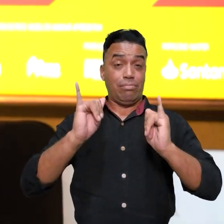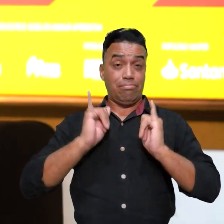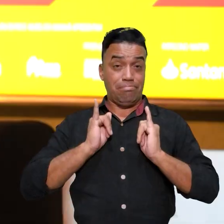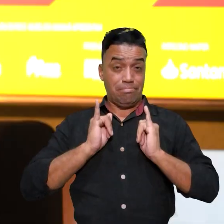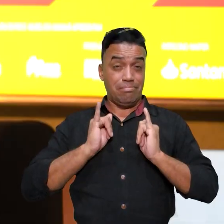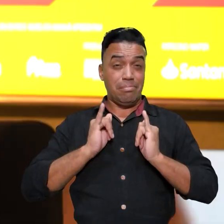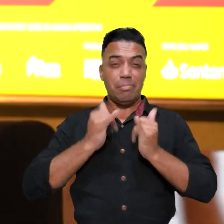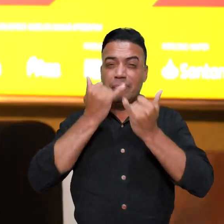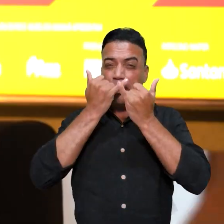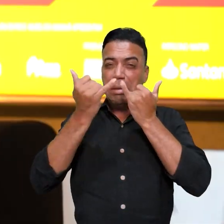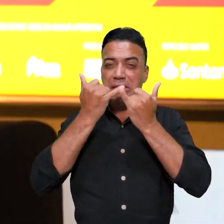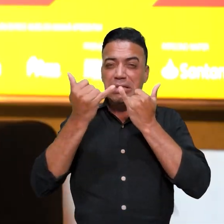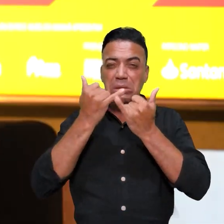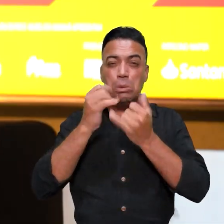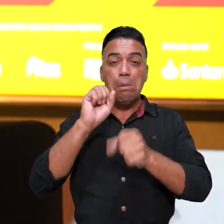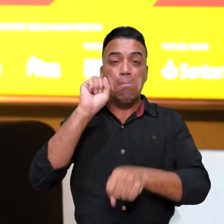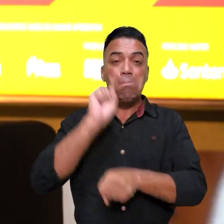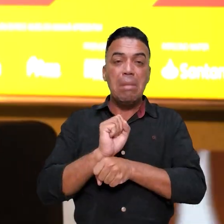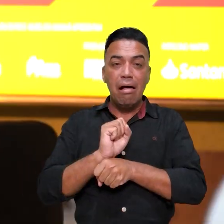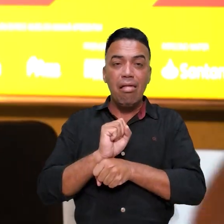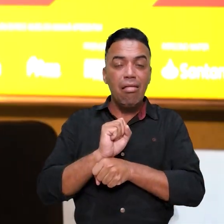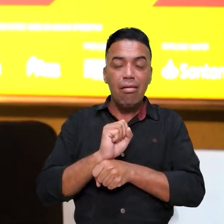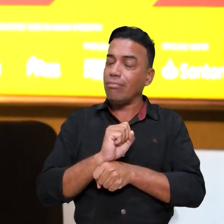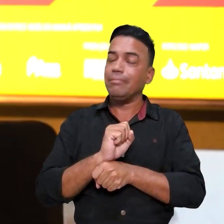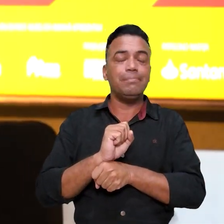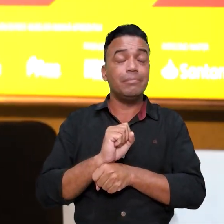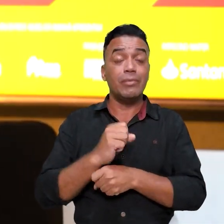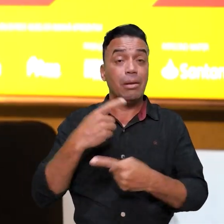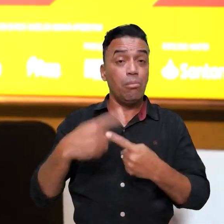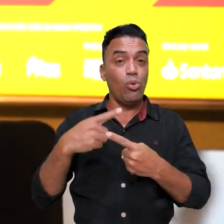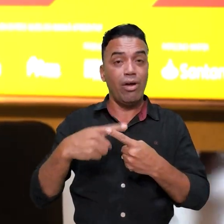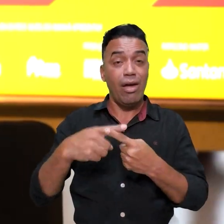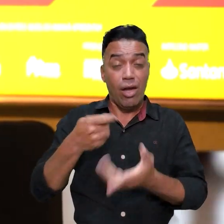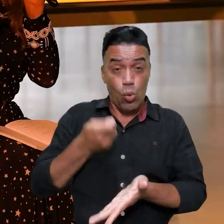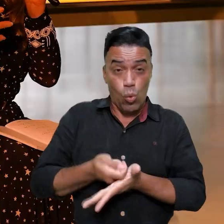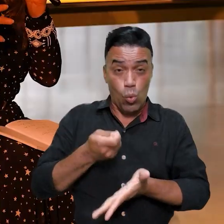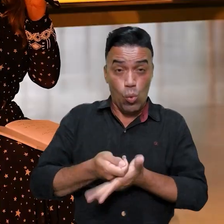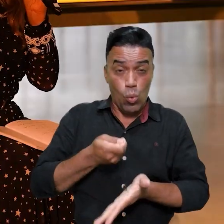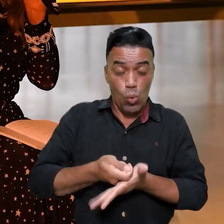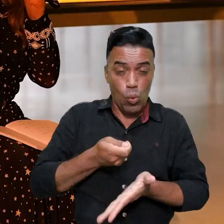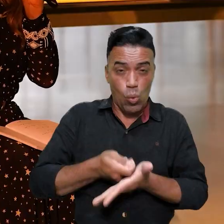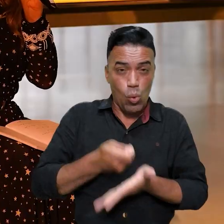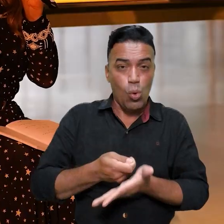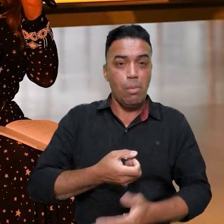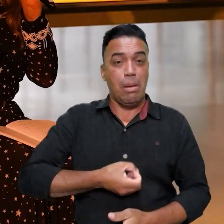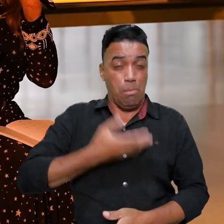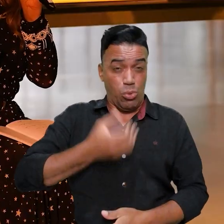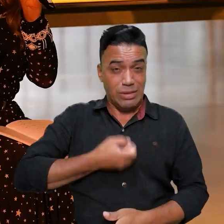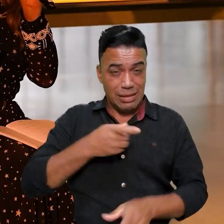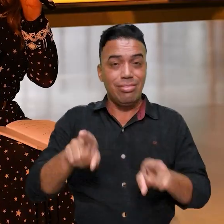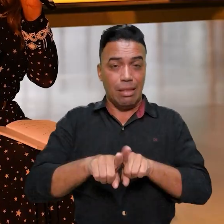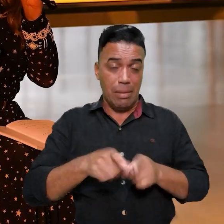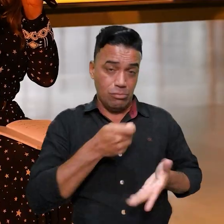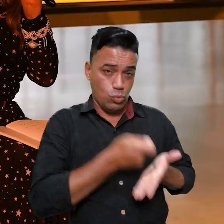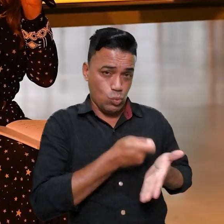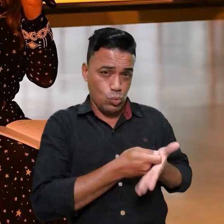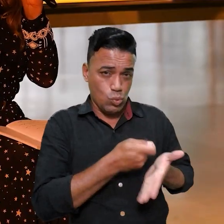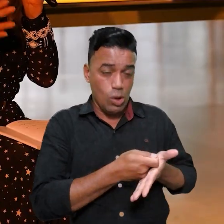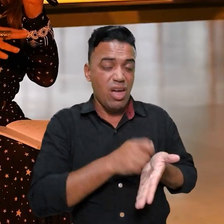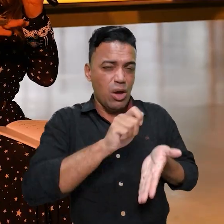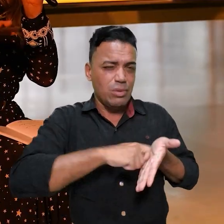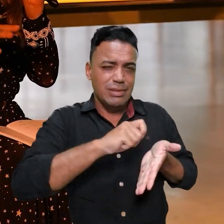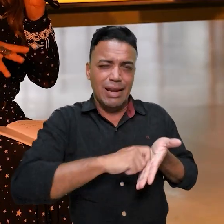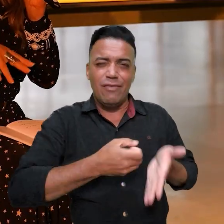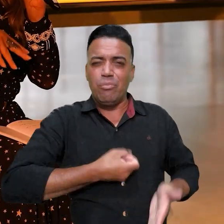vem aparente inércia, porque exige, na verdade, como a poesia exige. Eu escrevo